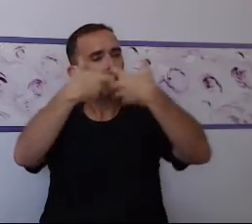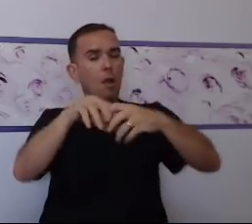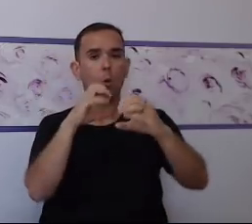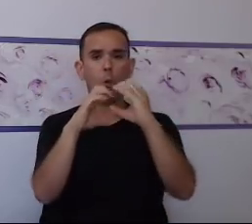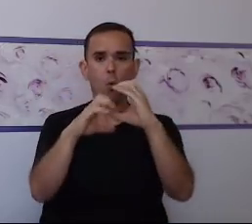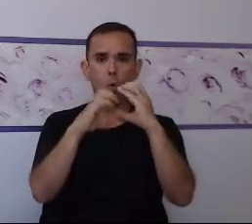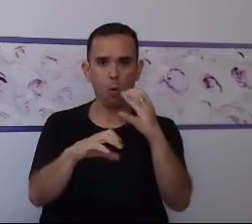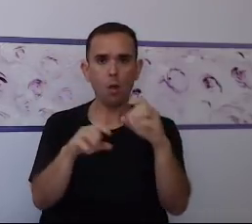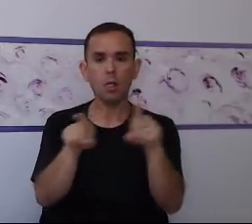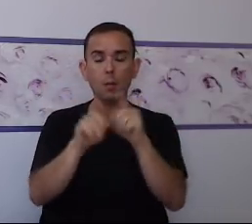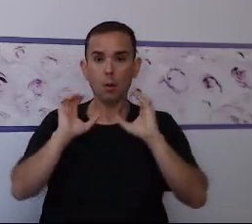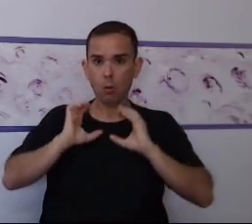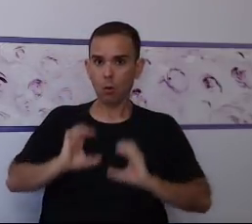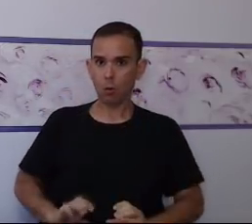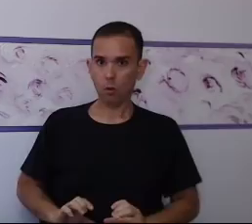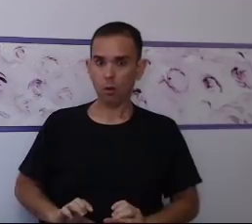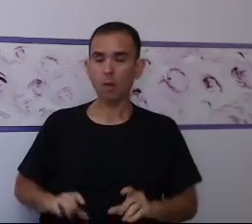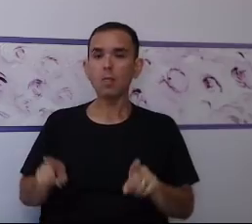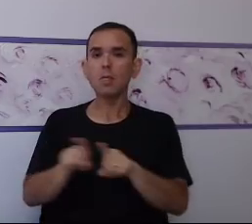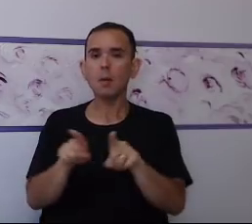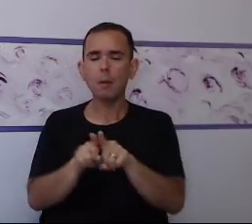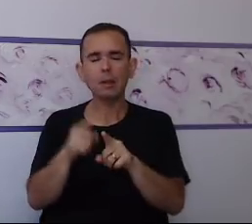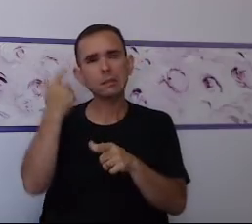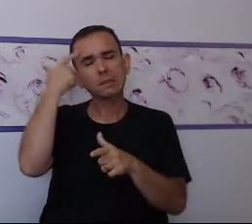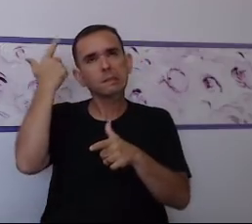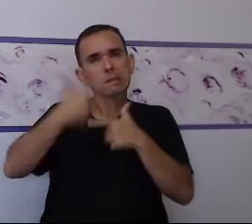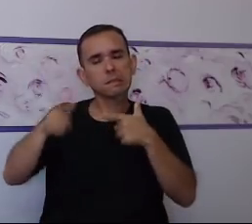comunicação, comportamento e epilepsia.